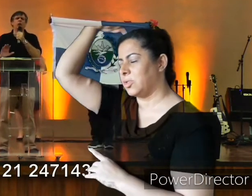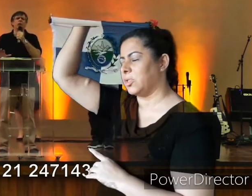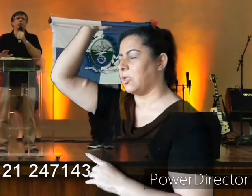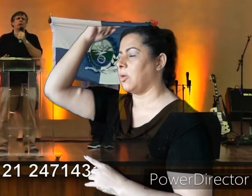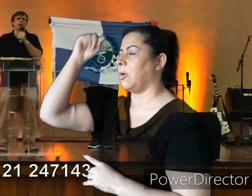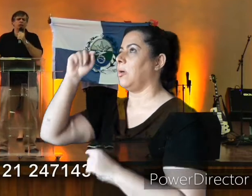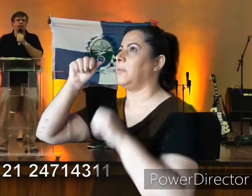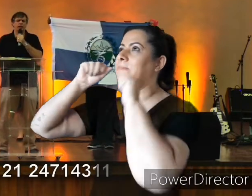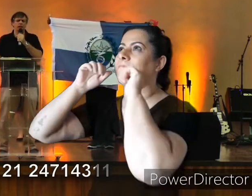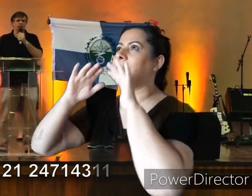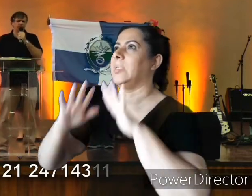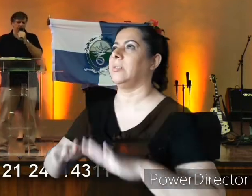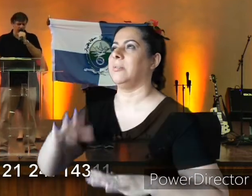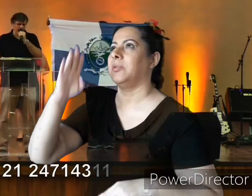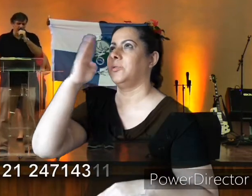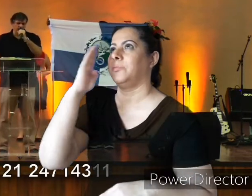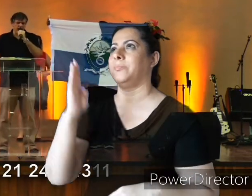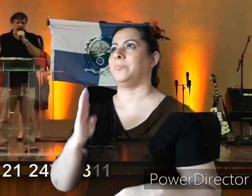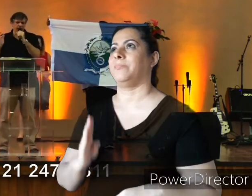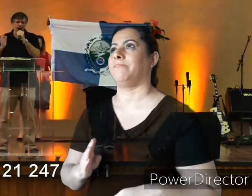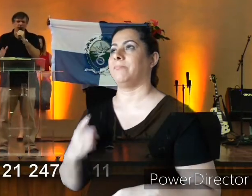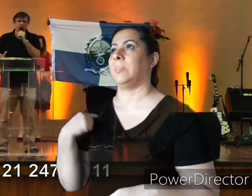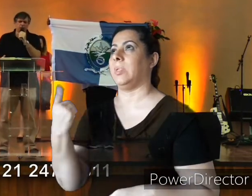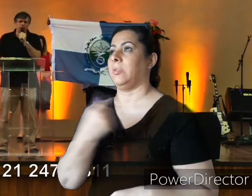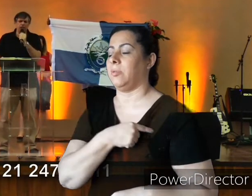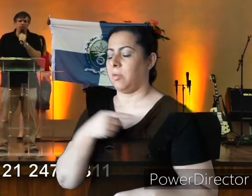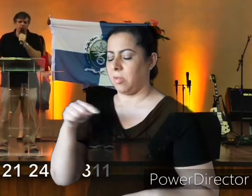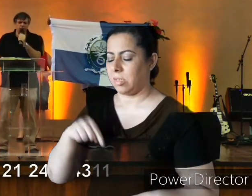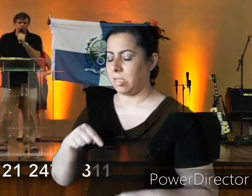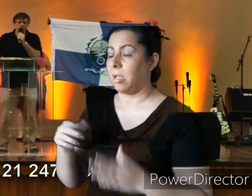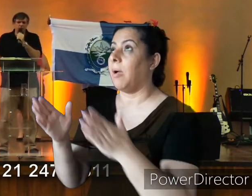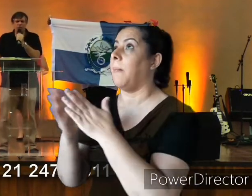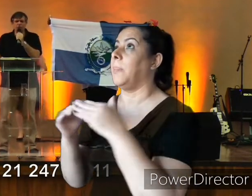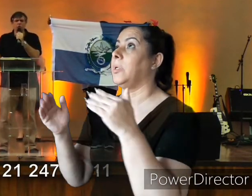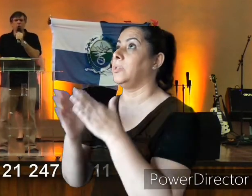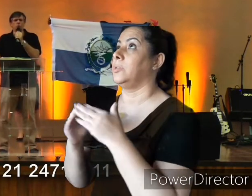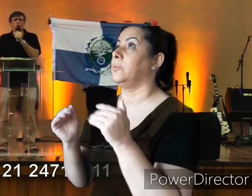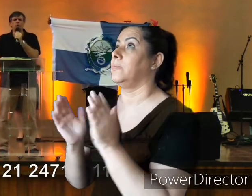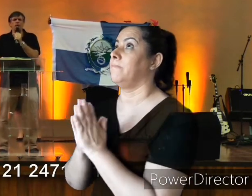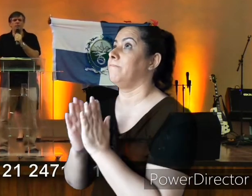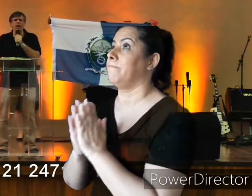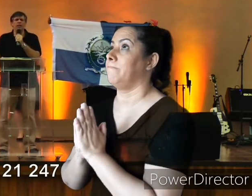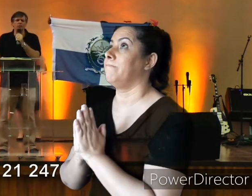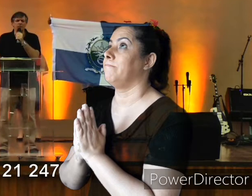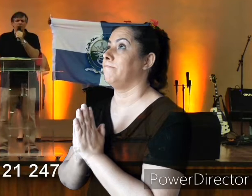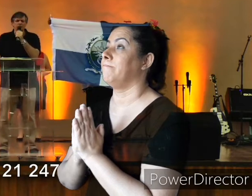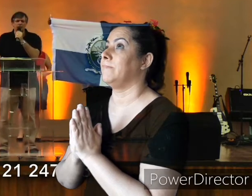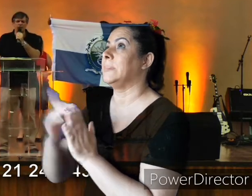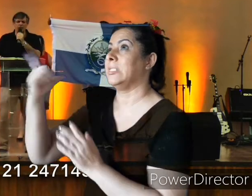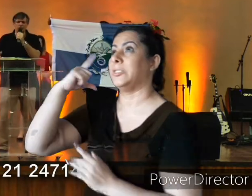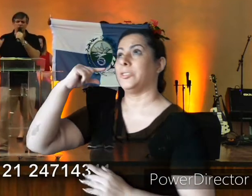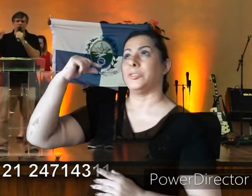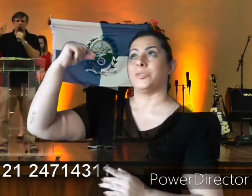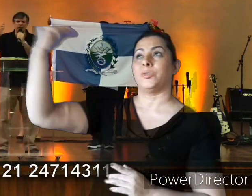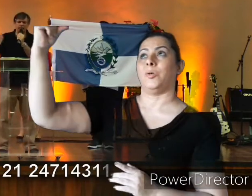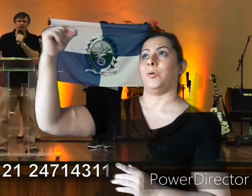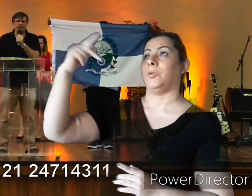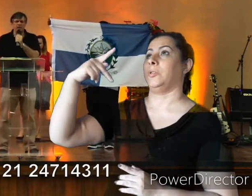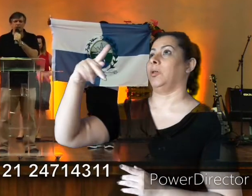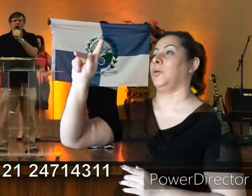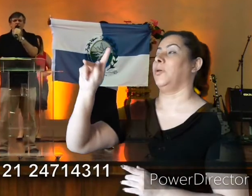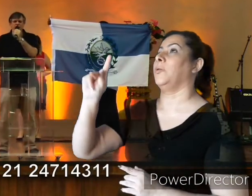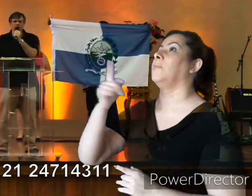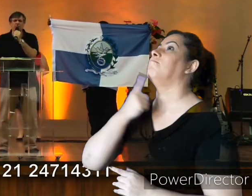usando conforme a Tua vontade. Te agradecemos, ó Deus, por esse culto, Pai amado. E cremos, Senhor, que